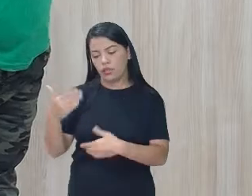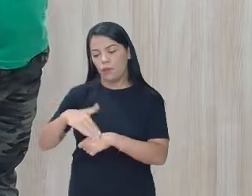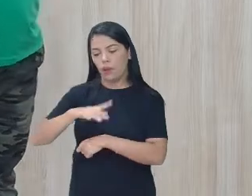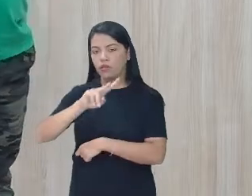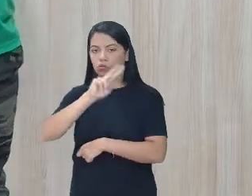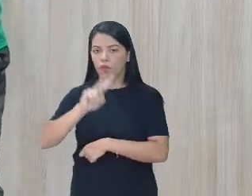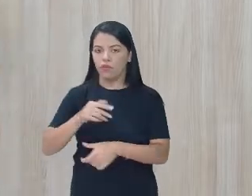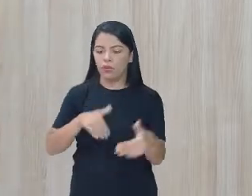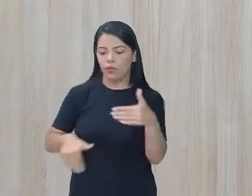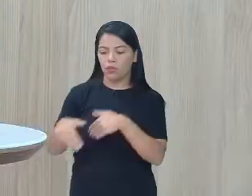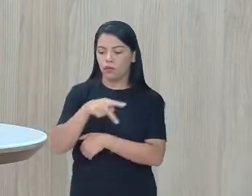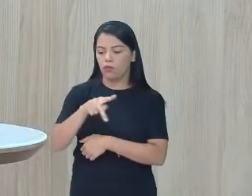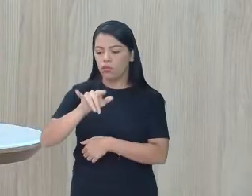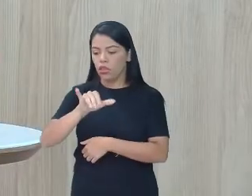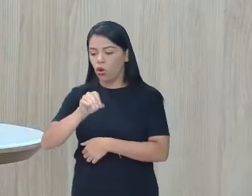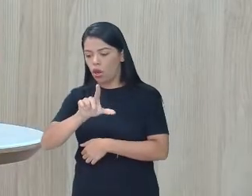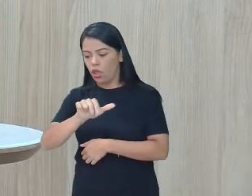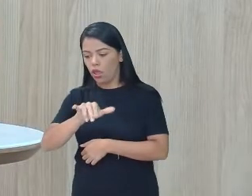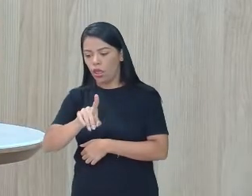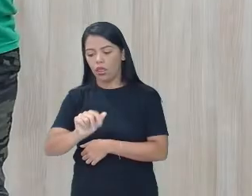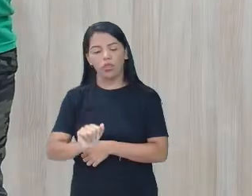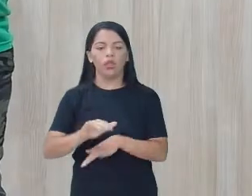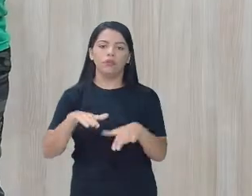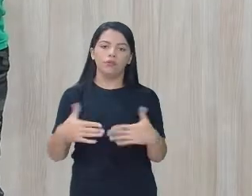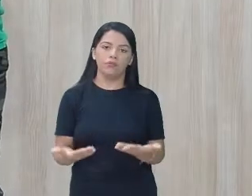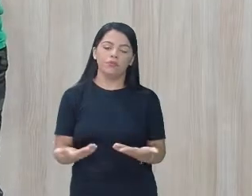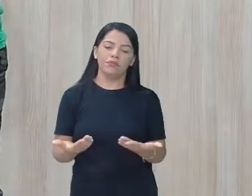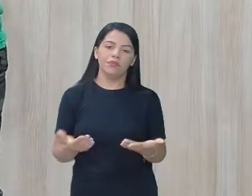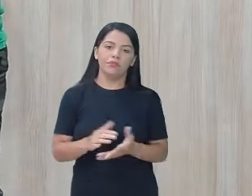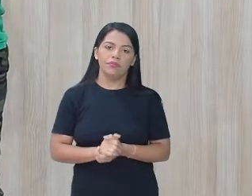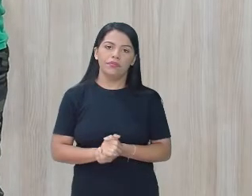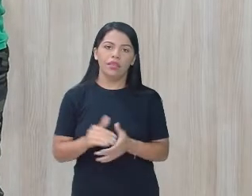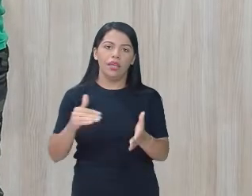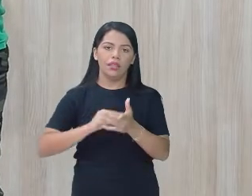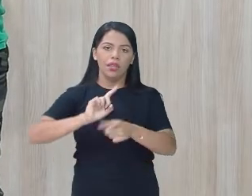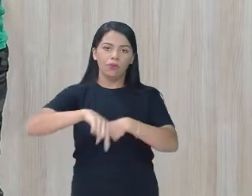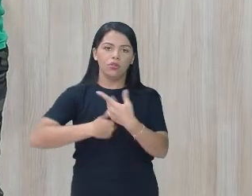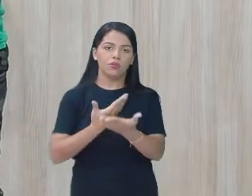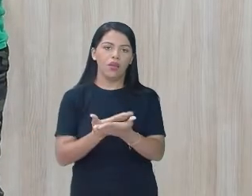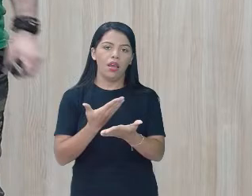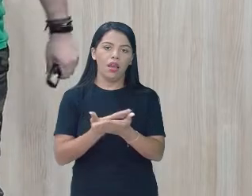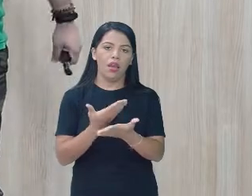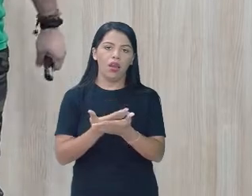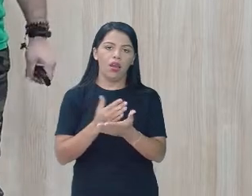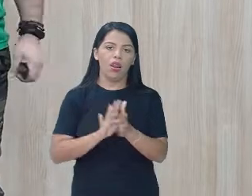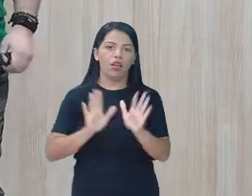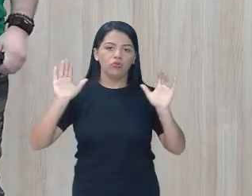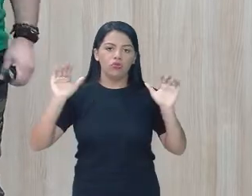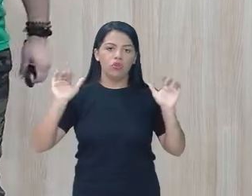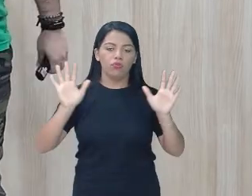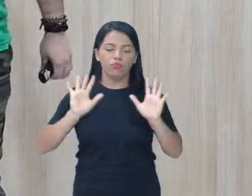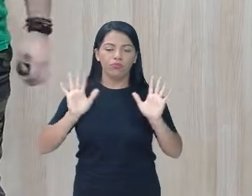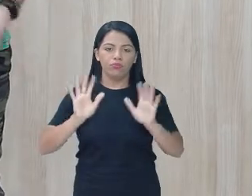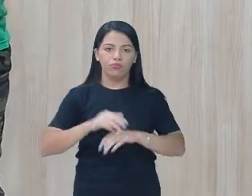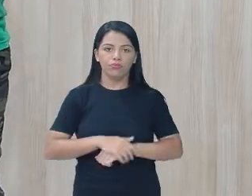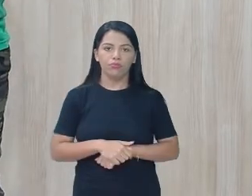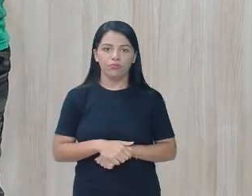vez a participação da professora Yolanda. E é isso. Até a nossa próxima aula. Tchau, tchau.